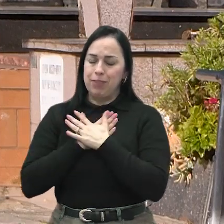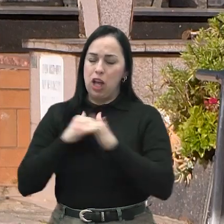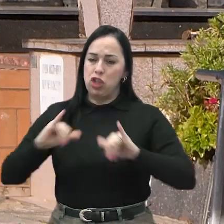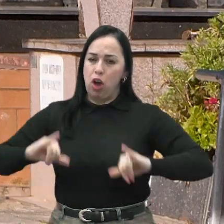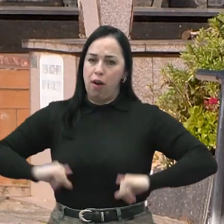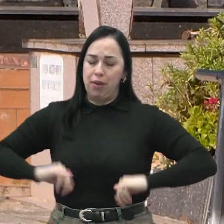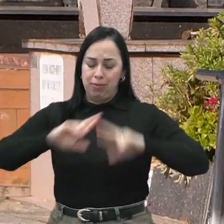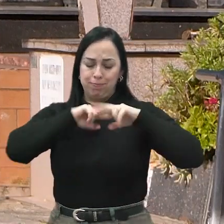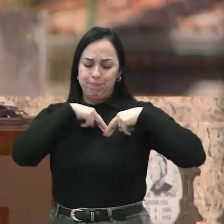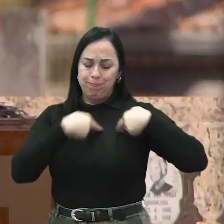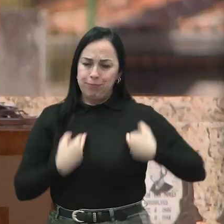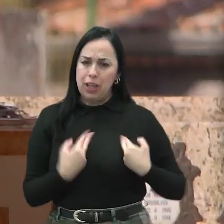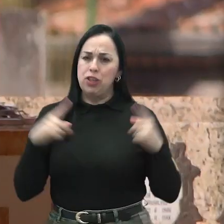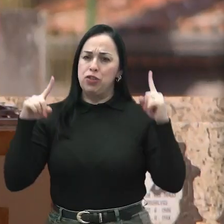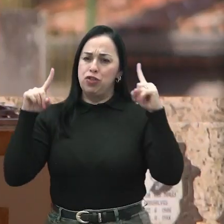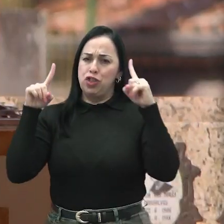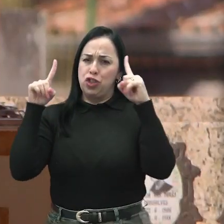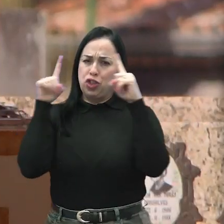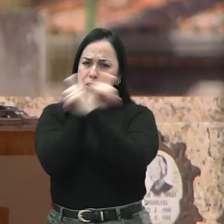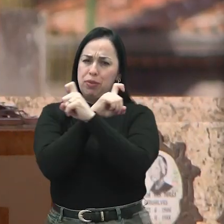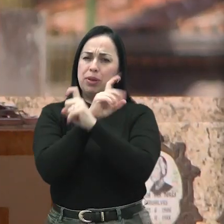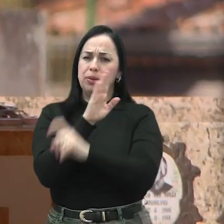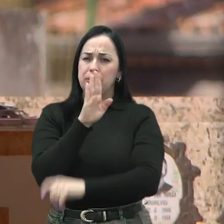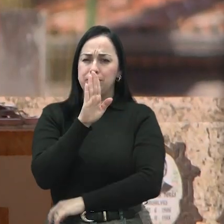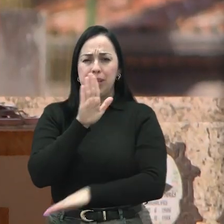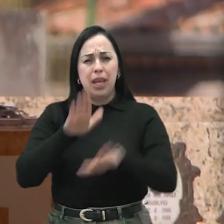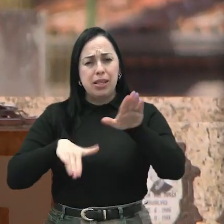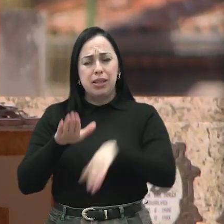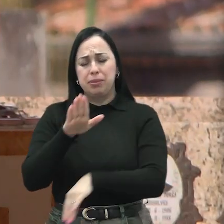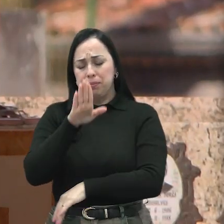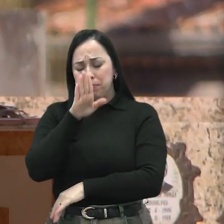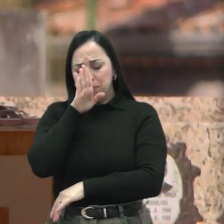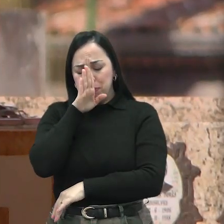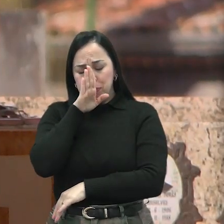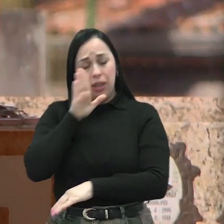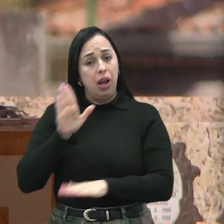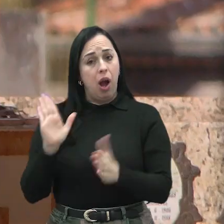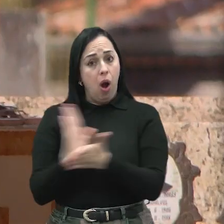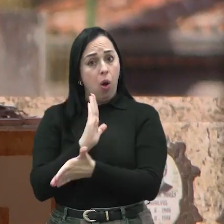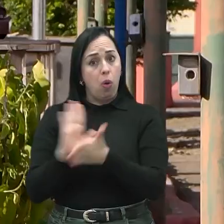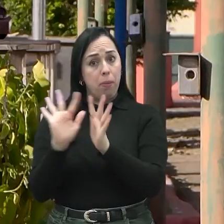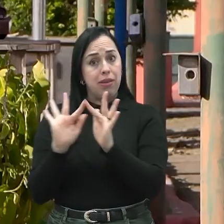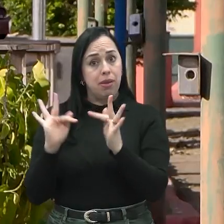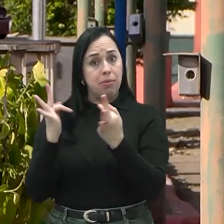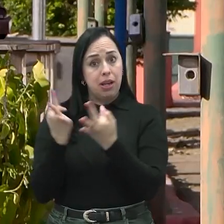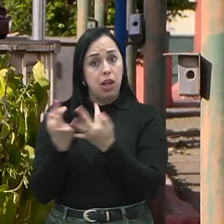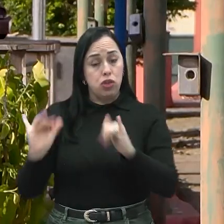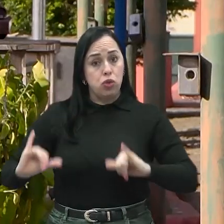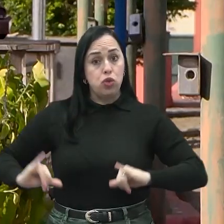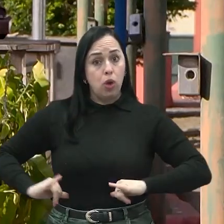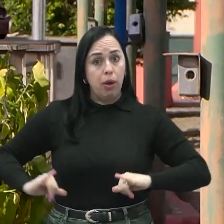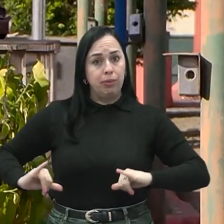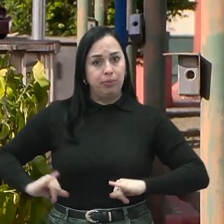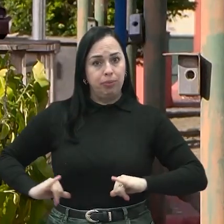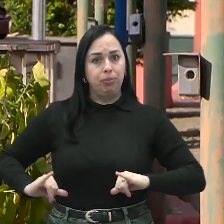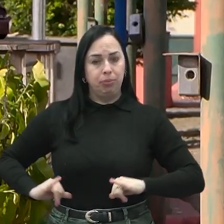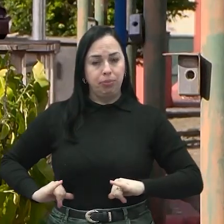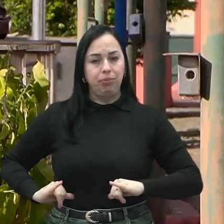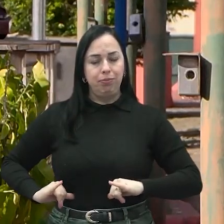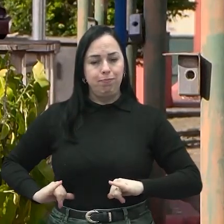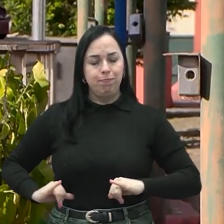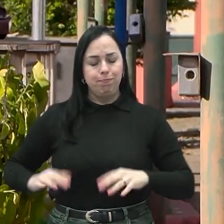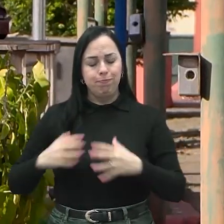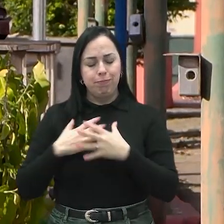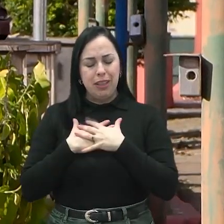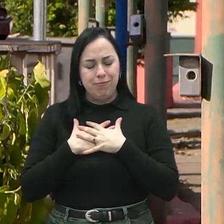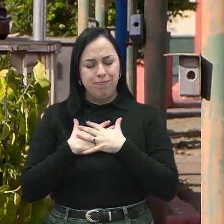perda gestacional é um luto muitas vezes vivido em silêncio. Algumas famílias que passam por